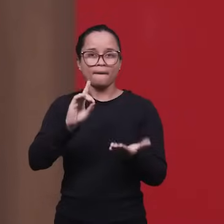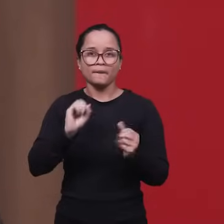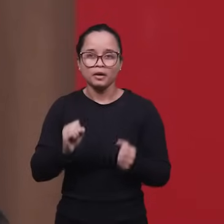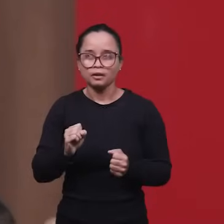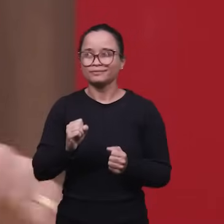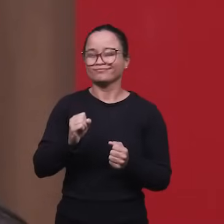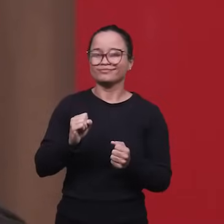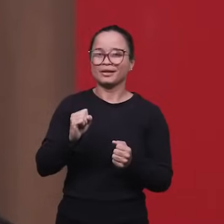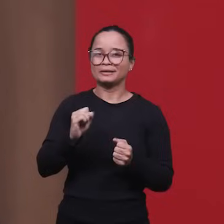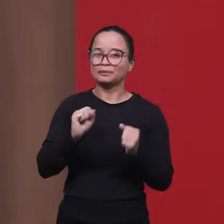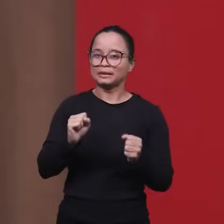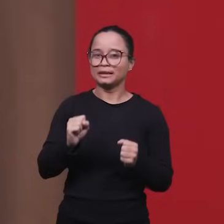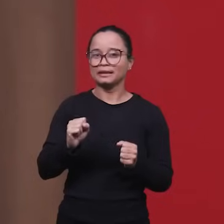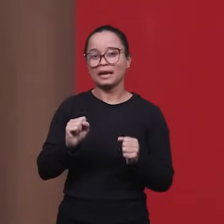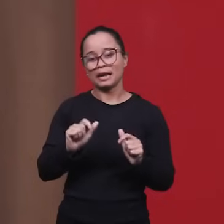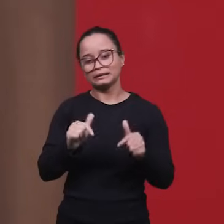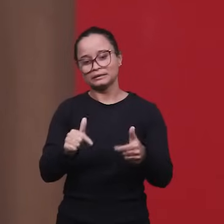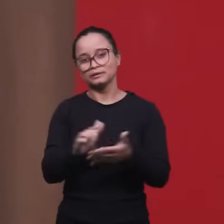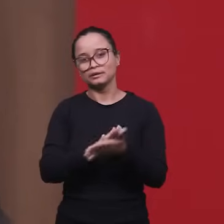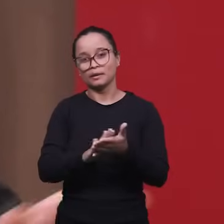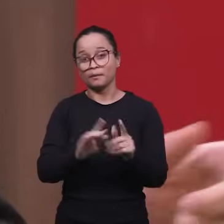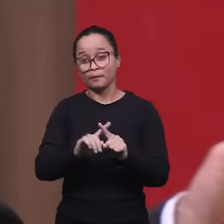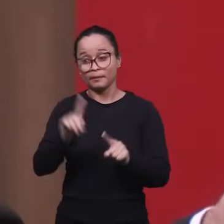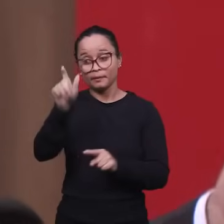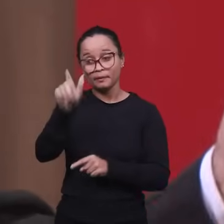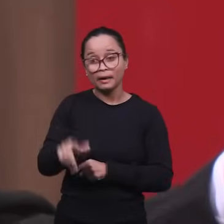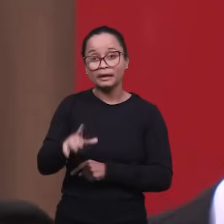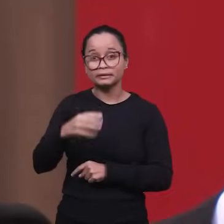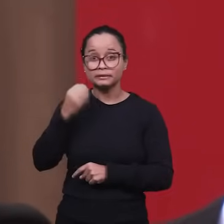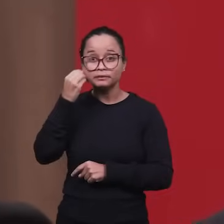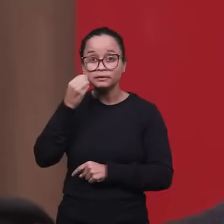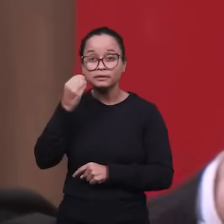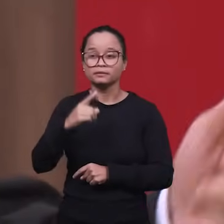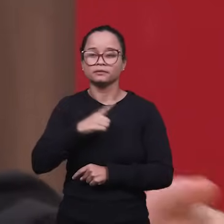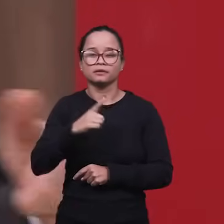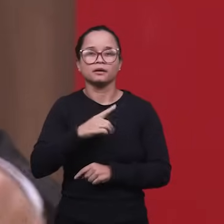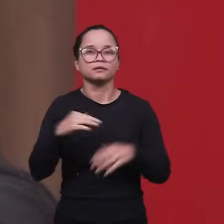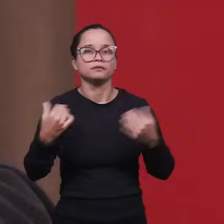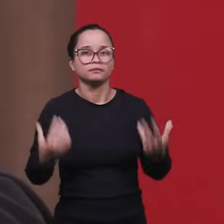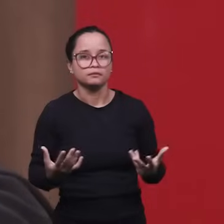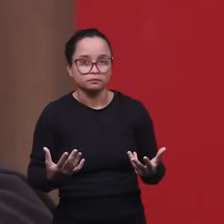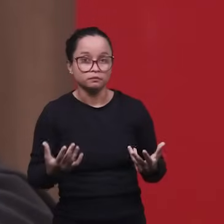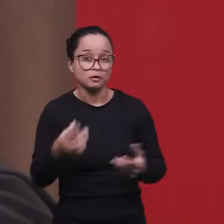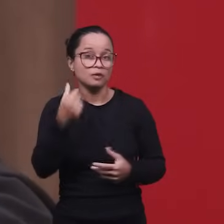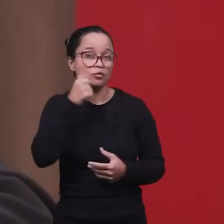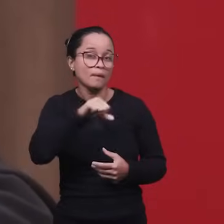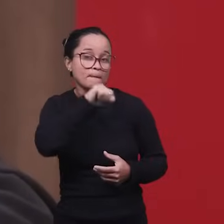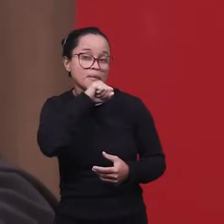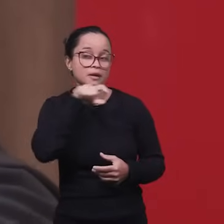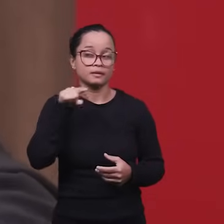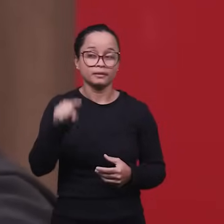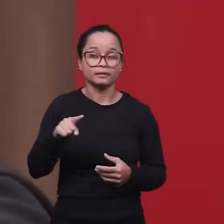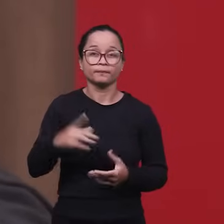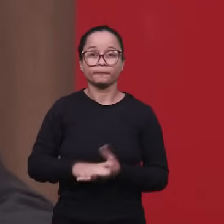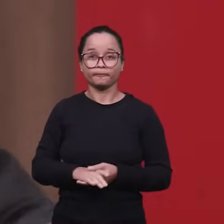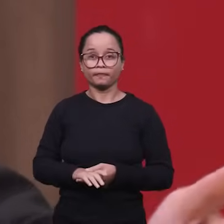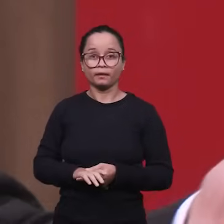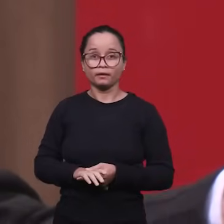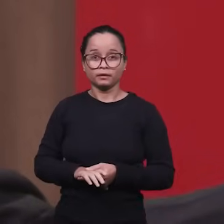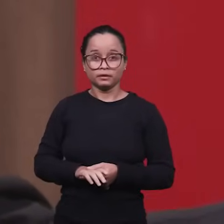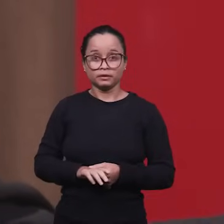fazer isso, mas você não pode negar essa experiência para quem teve. A sua mãe, quando teve experiência, ela sequer estava aqui ainda conosco.